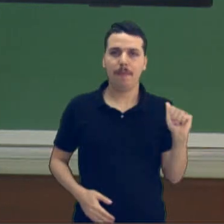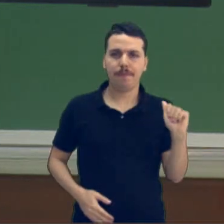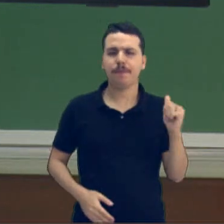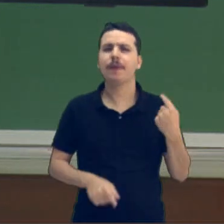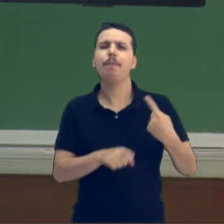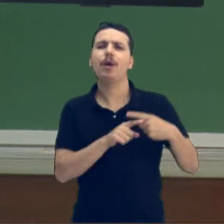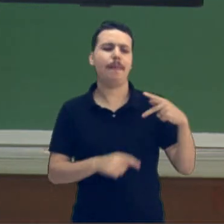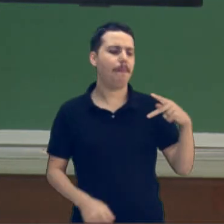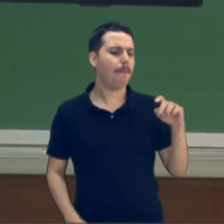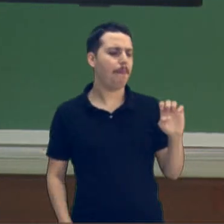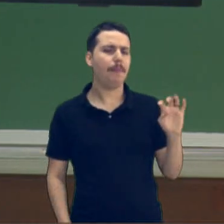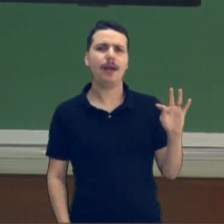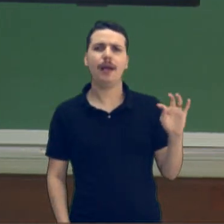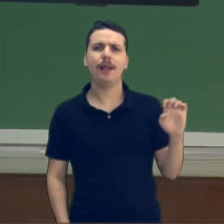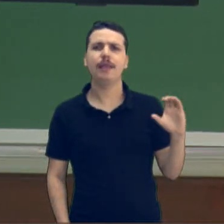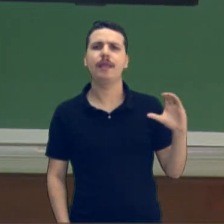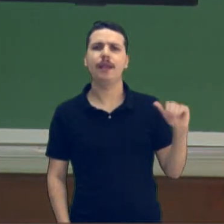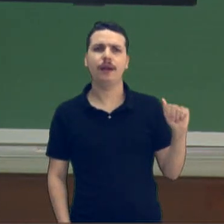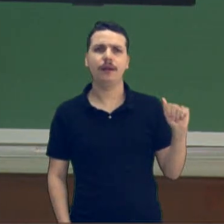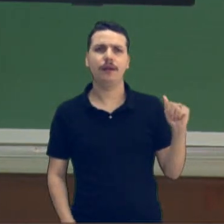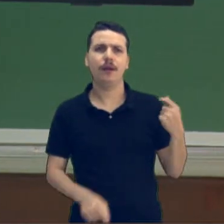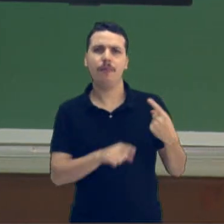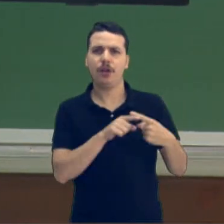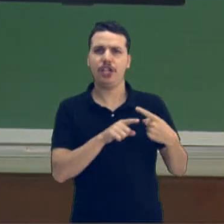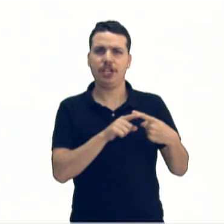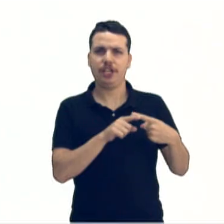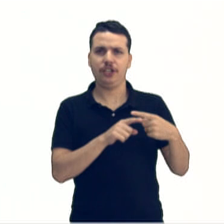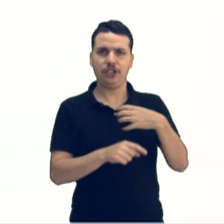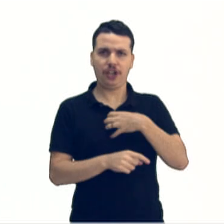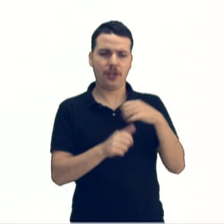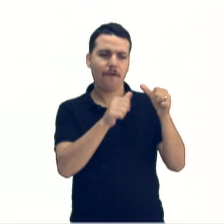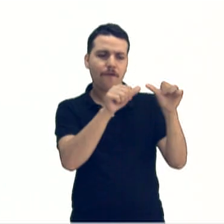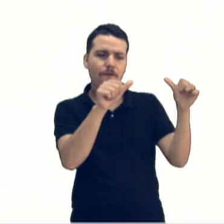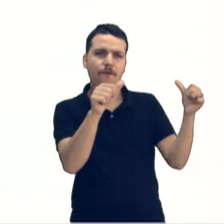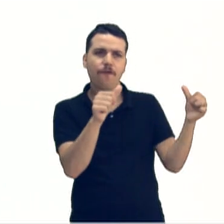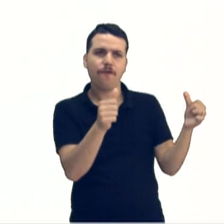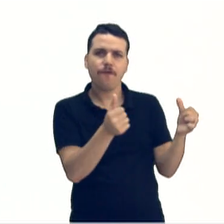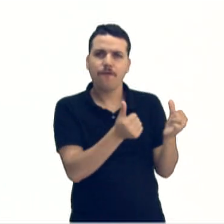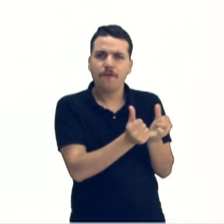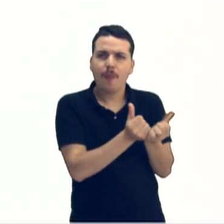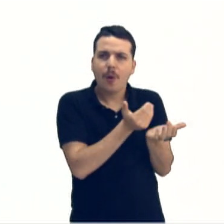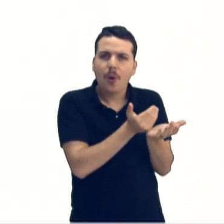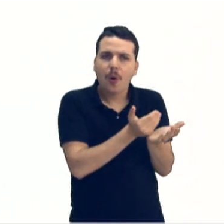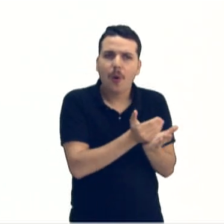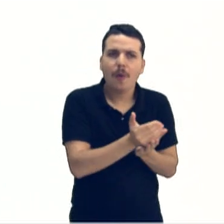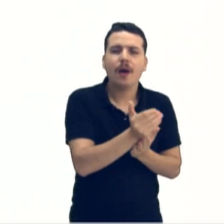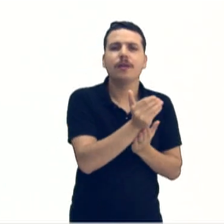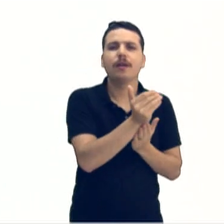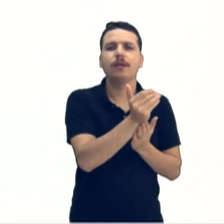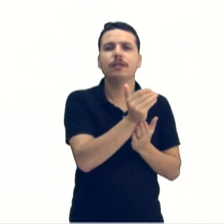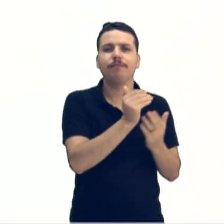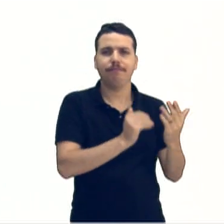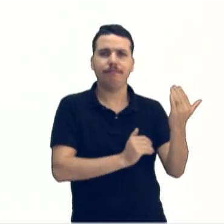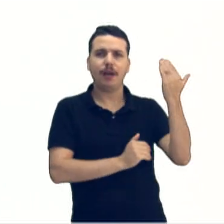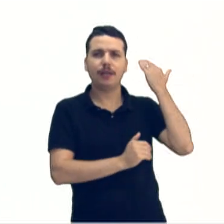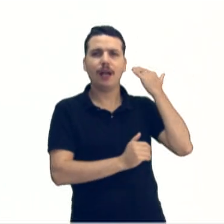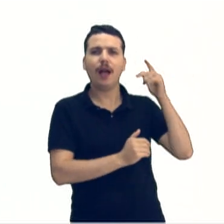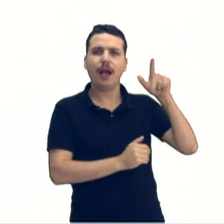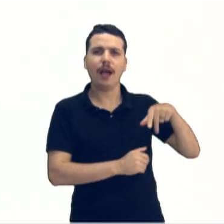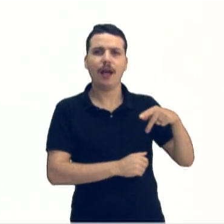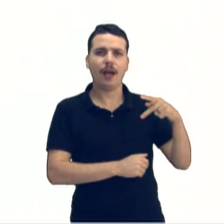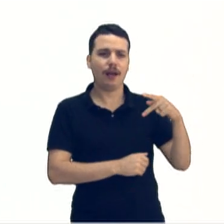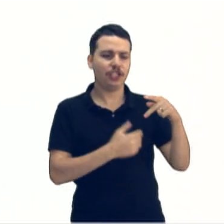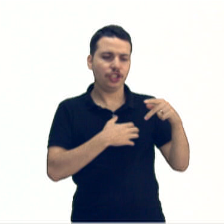Porque se parece, né, a sua forma mais inicial, mais rudimentar, era realmente uma peteca